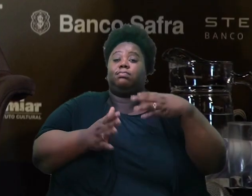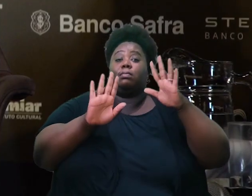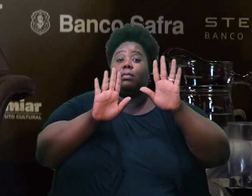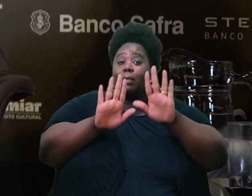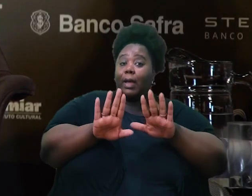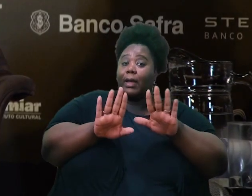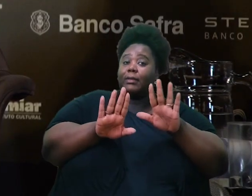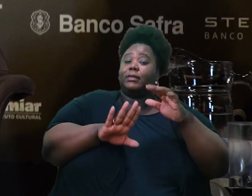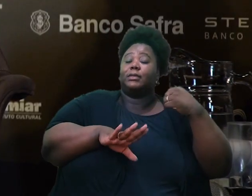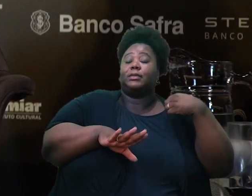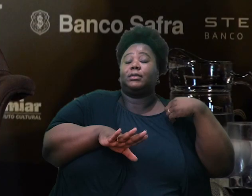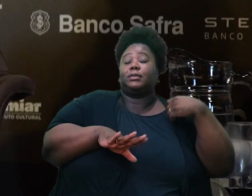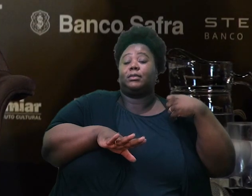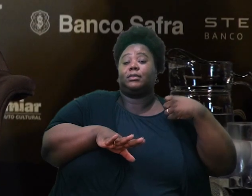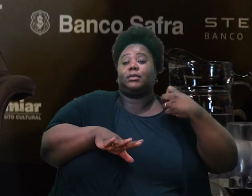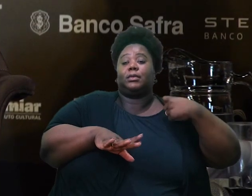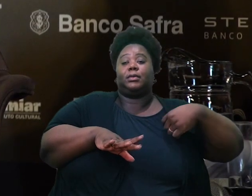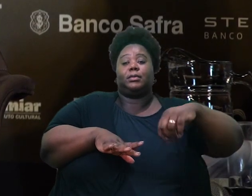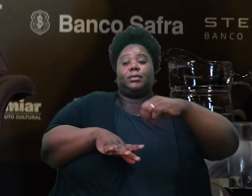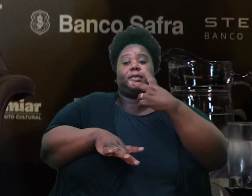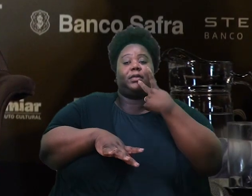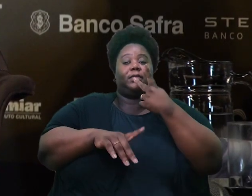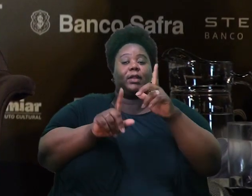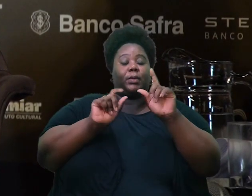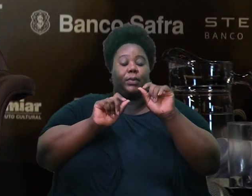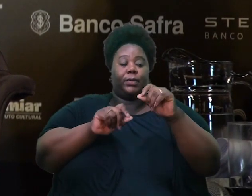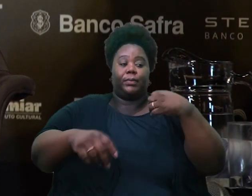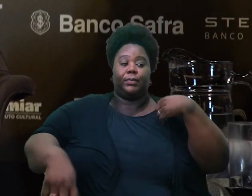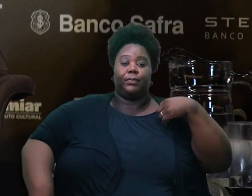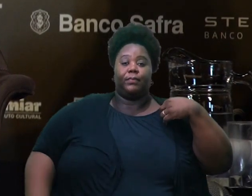Mas isso é para dizer que